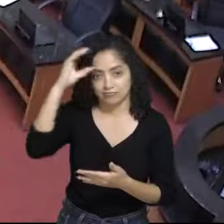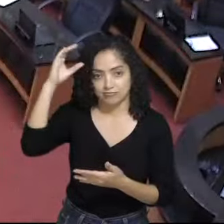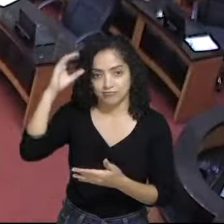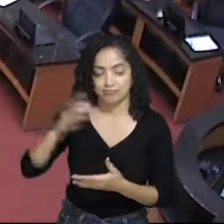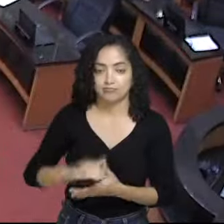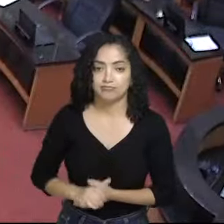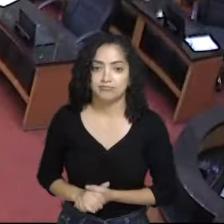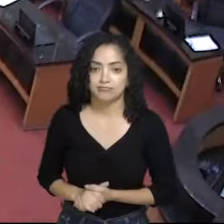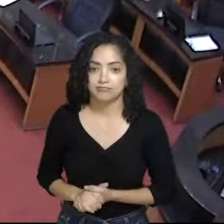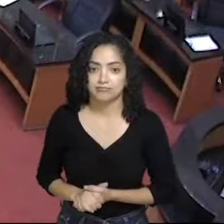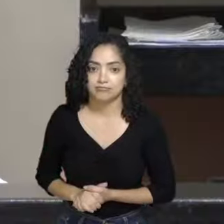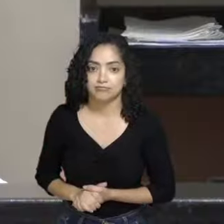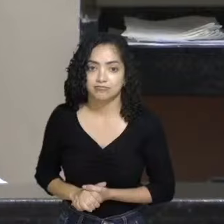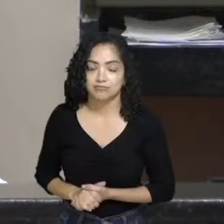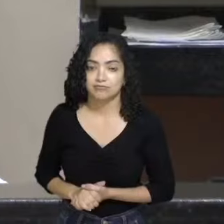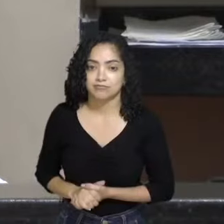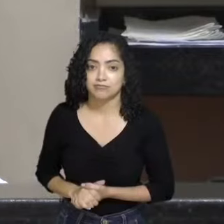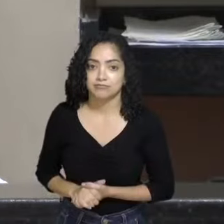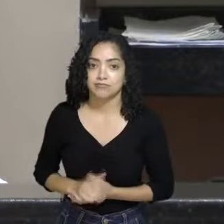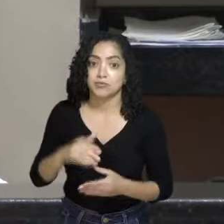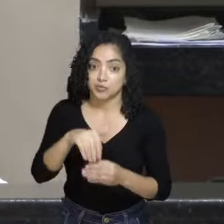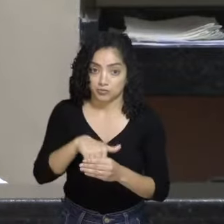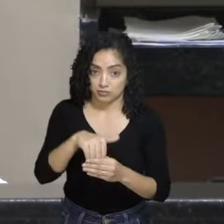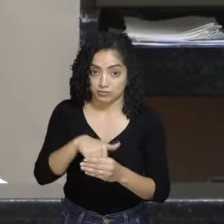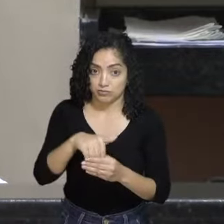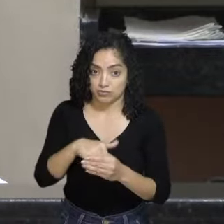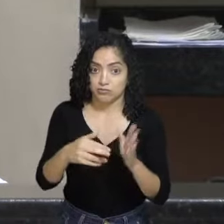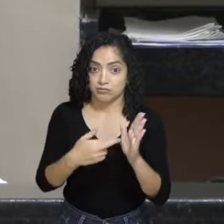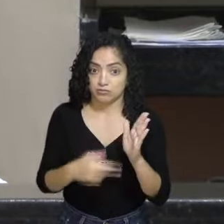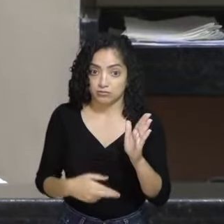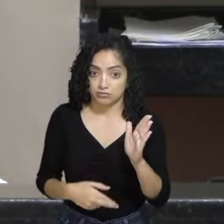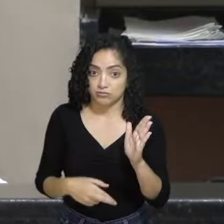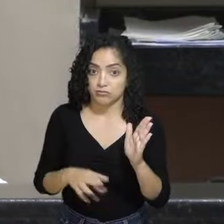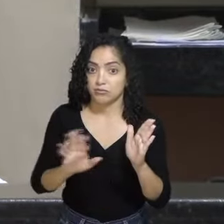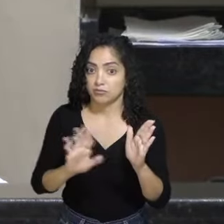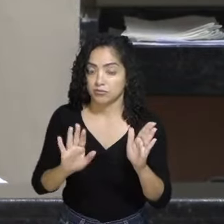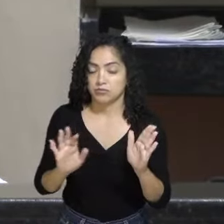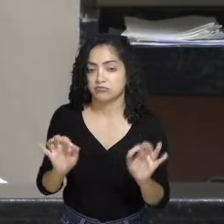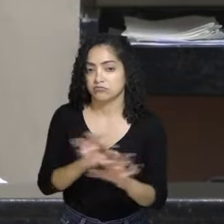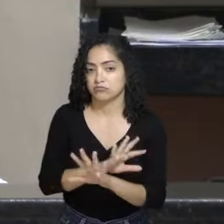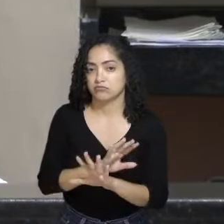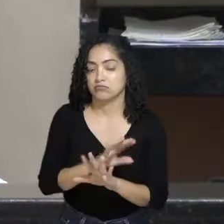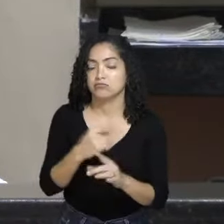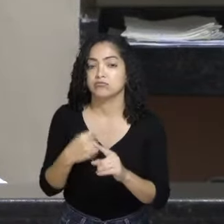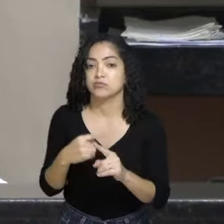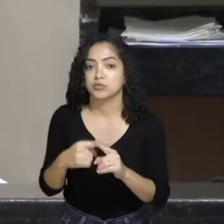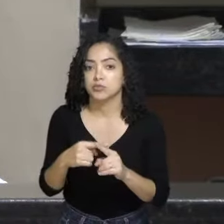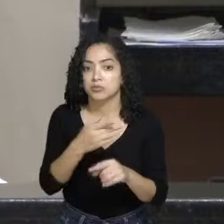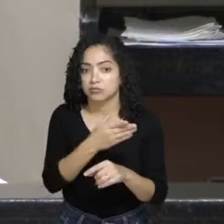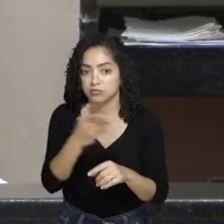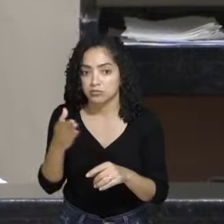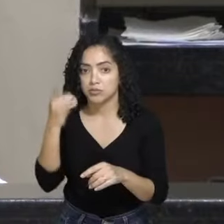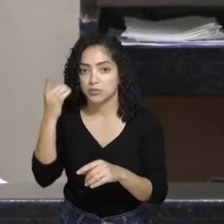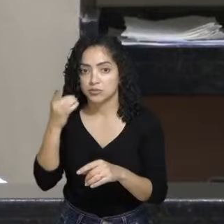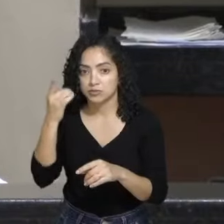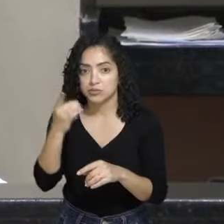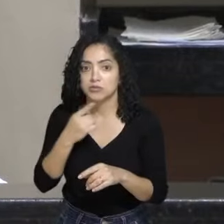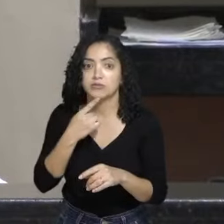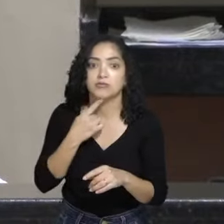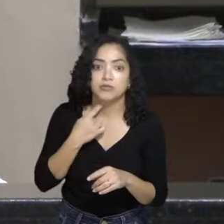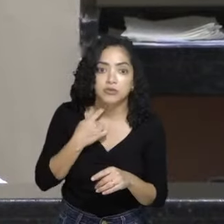Eu farei agora a votação das redações finais, mas não vou encerrar a sessão, até porque vejo muitos deputados com a vontade de